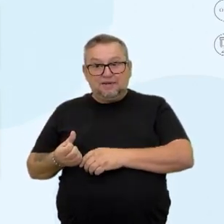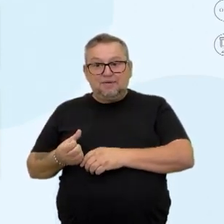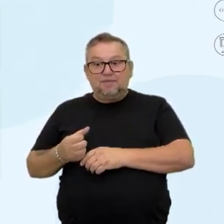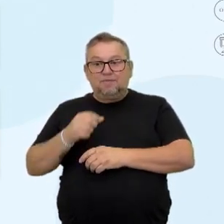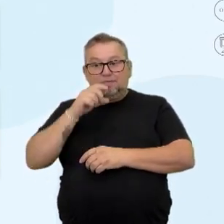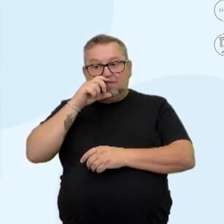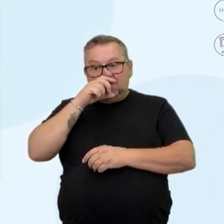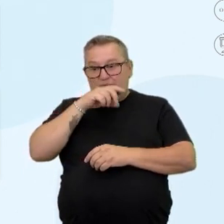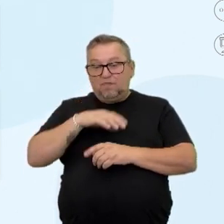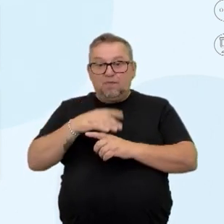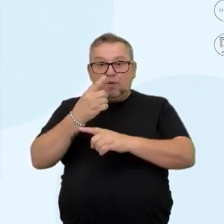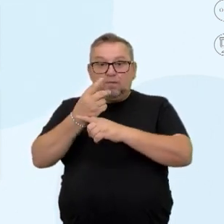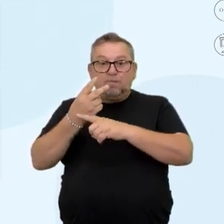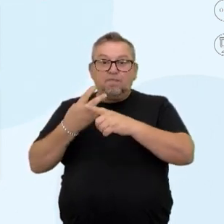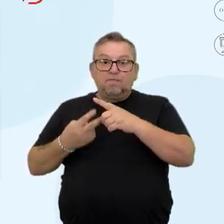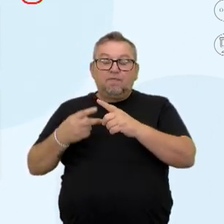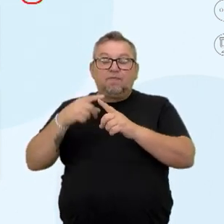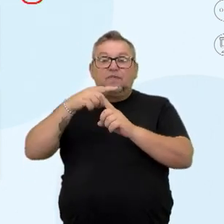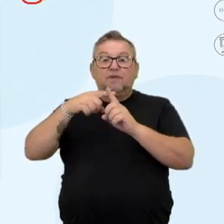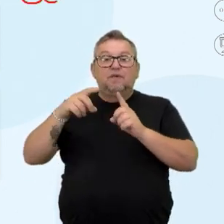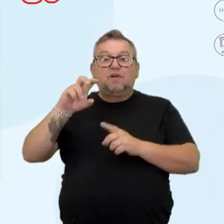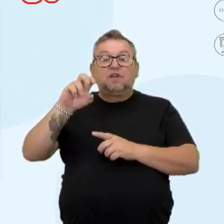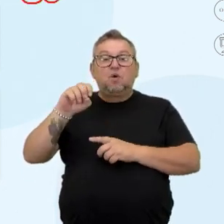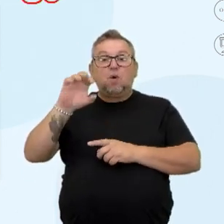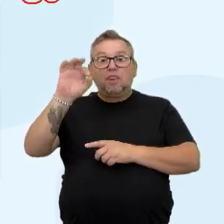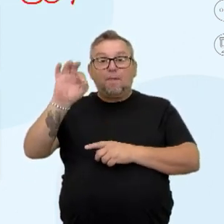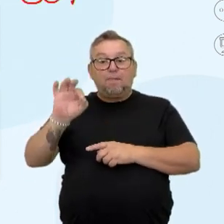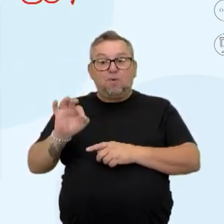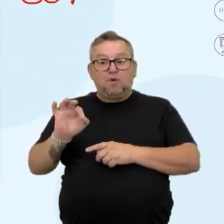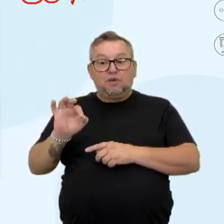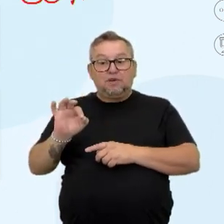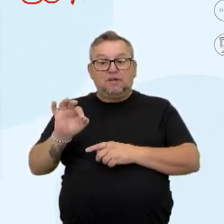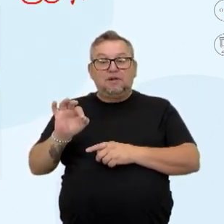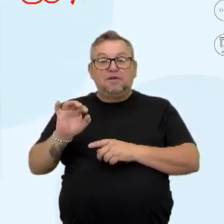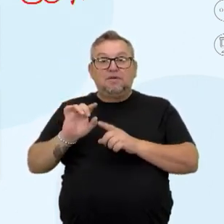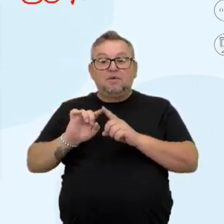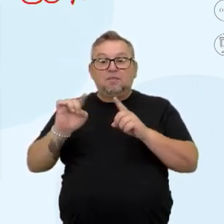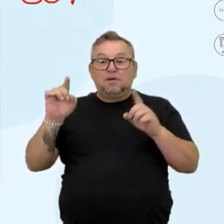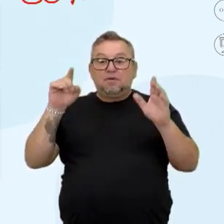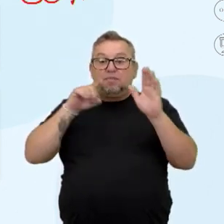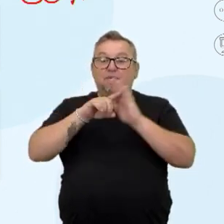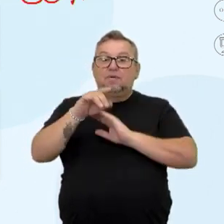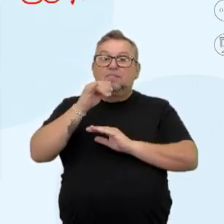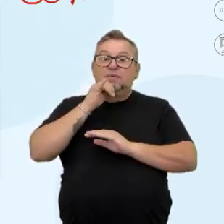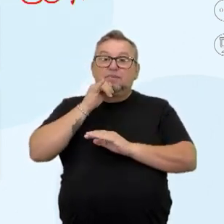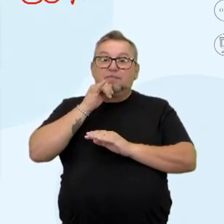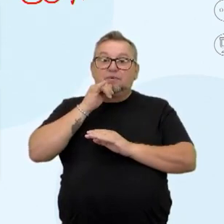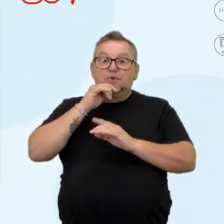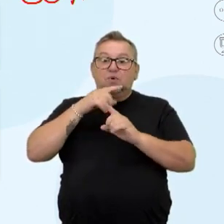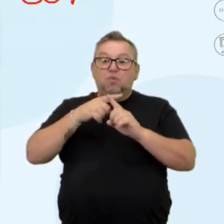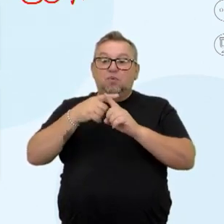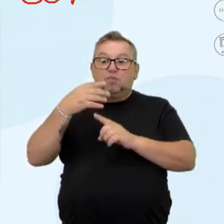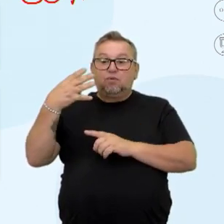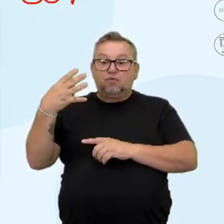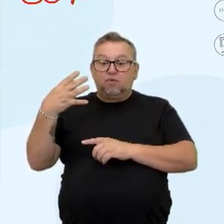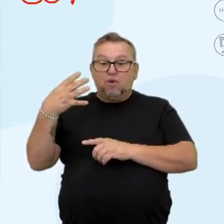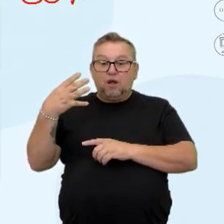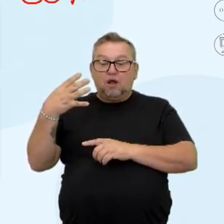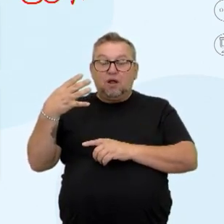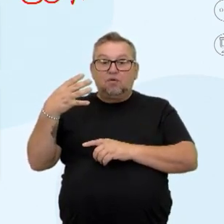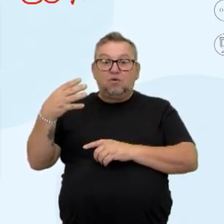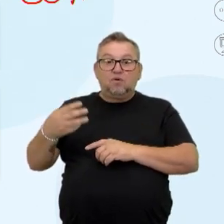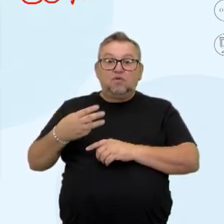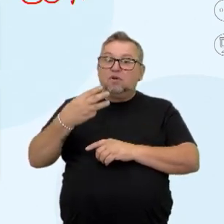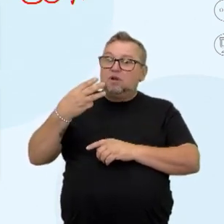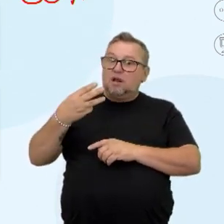1 sobre 2, né? Que é 50% também, né? Tá? Mas se eu perguntasse, por exemplo, um múltiplo de 4, um múltiplo